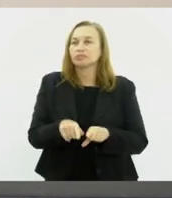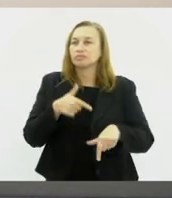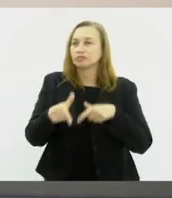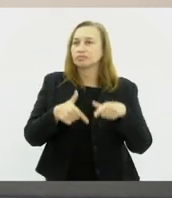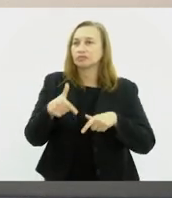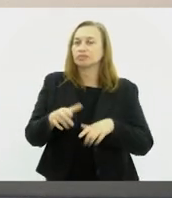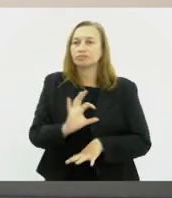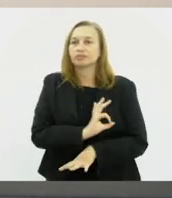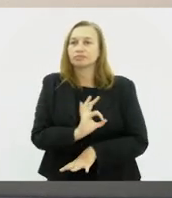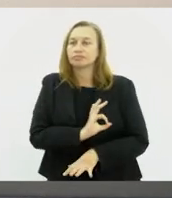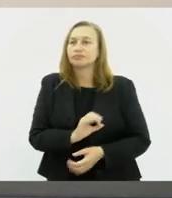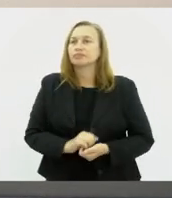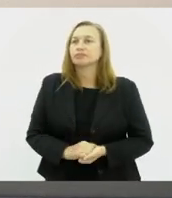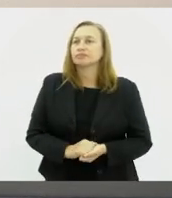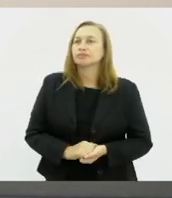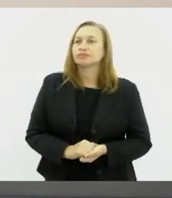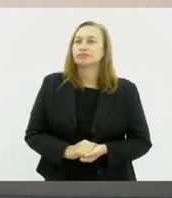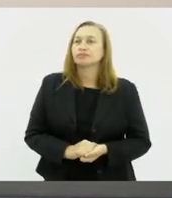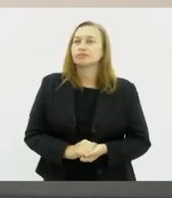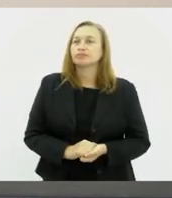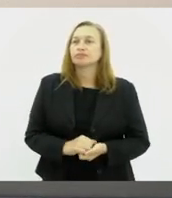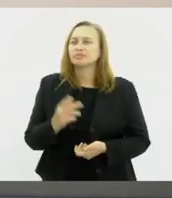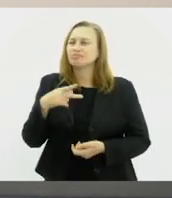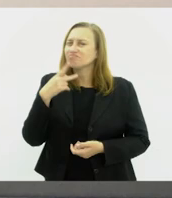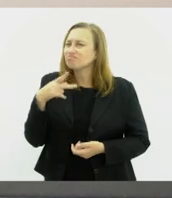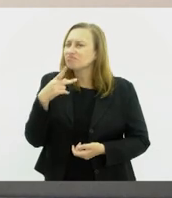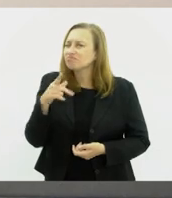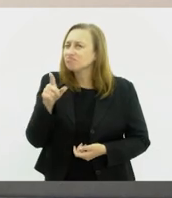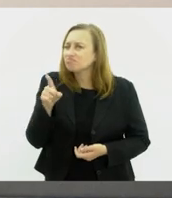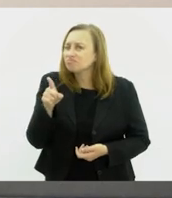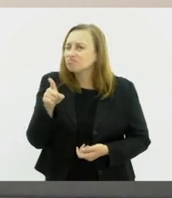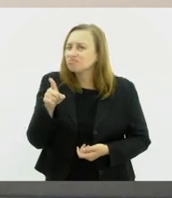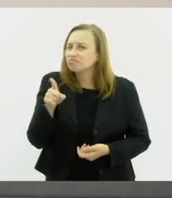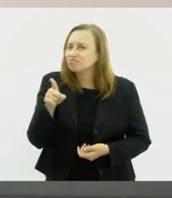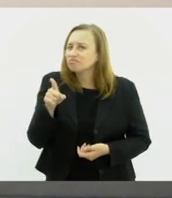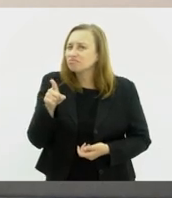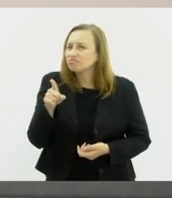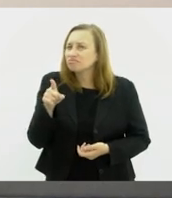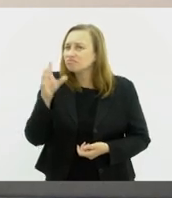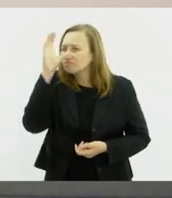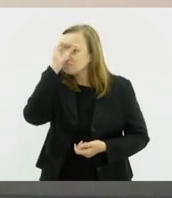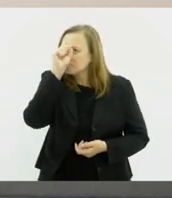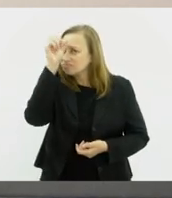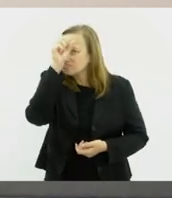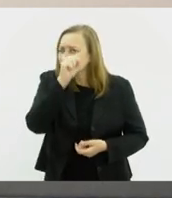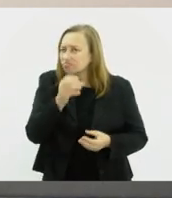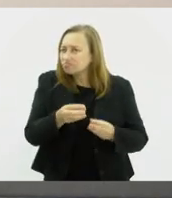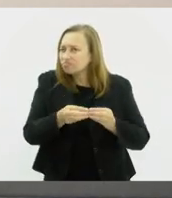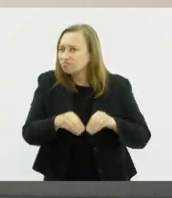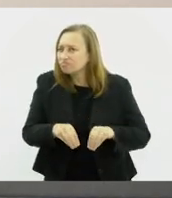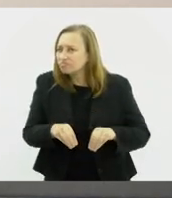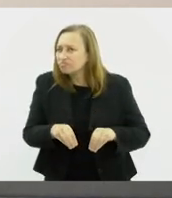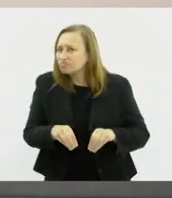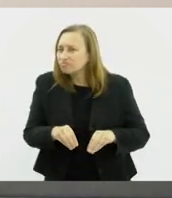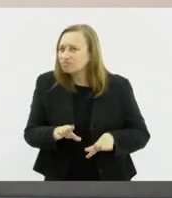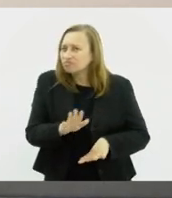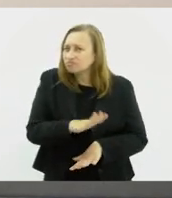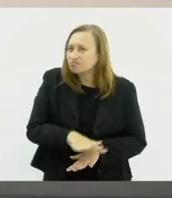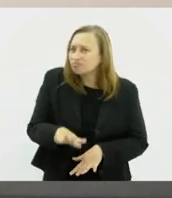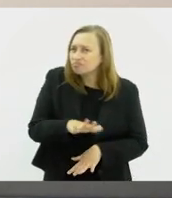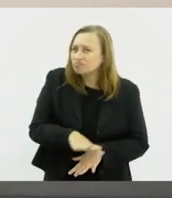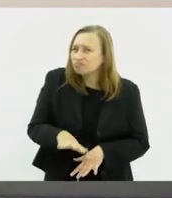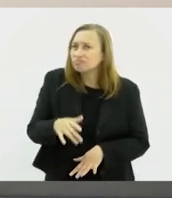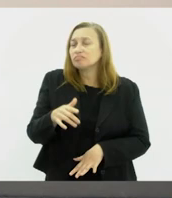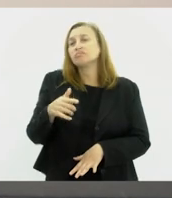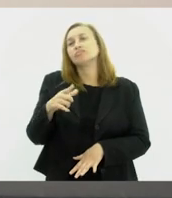policiais né el ela falou sobre a questão do do aprendizado que foi prejudicado por conta das operações policiais a gente